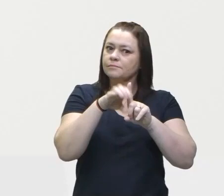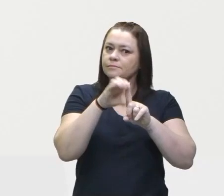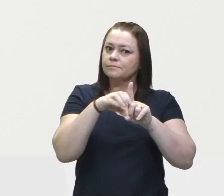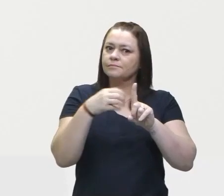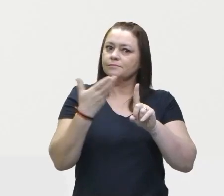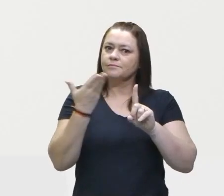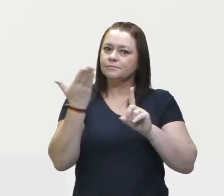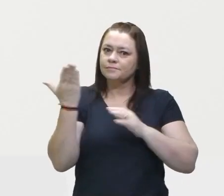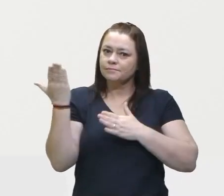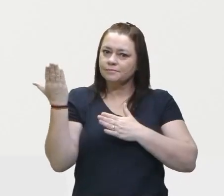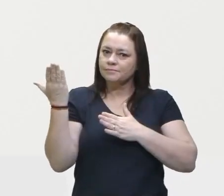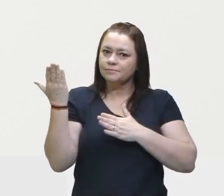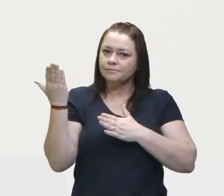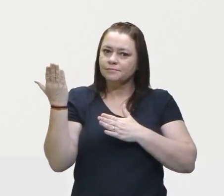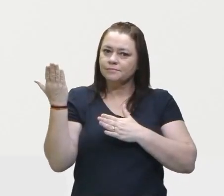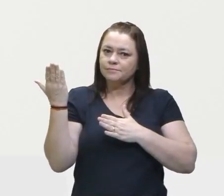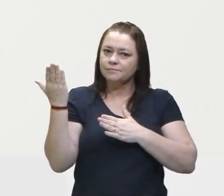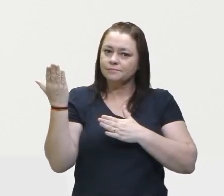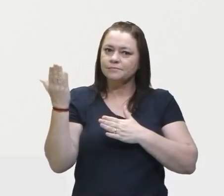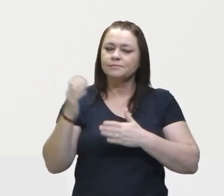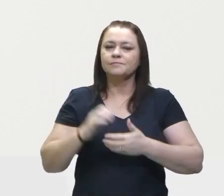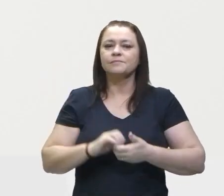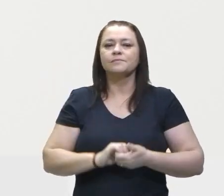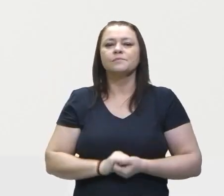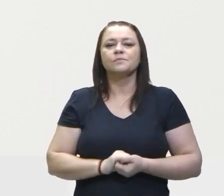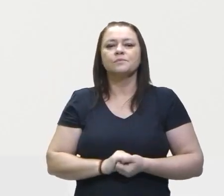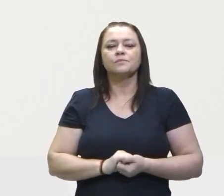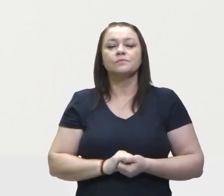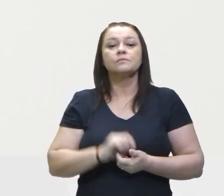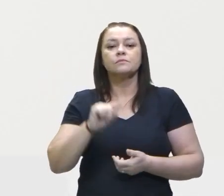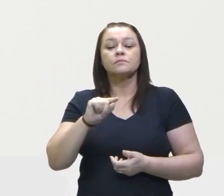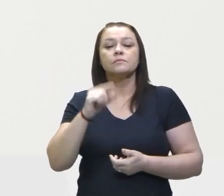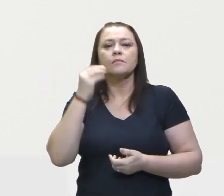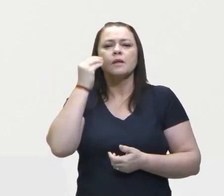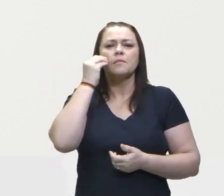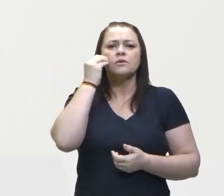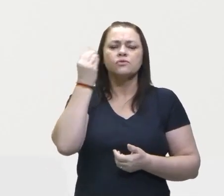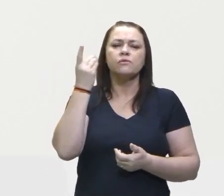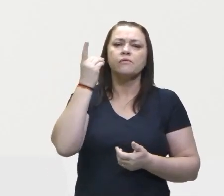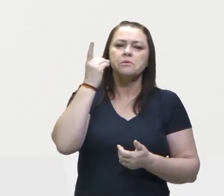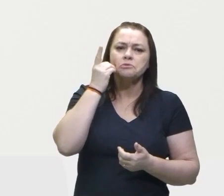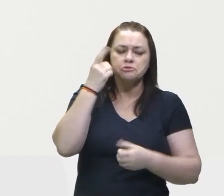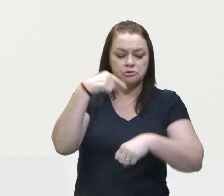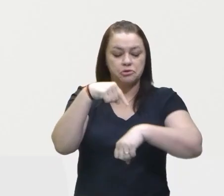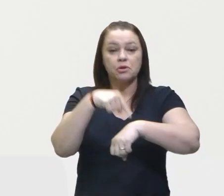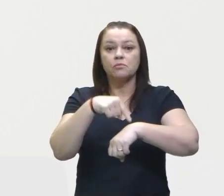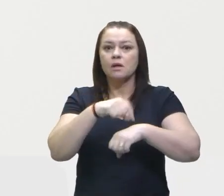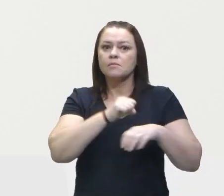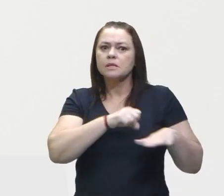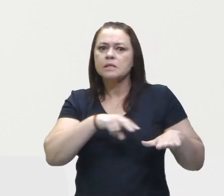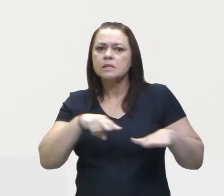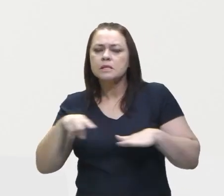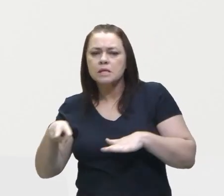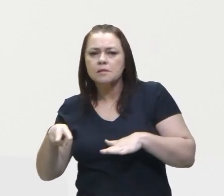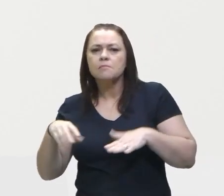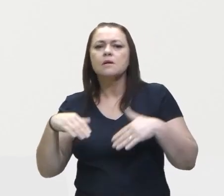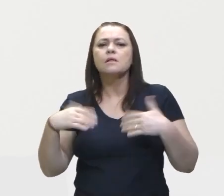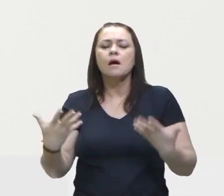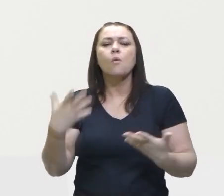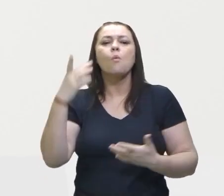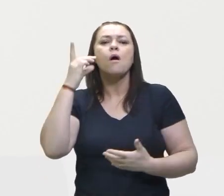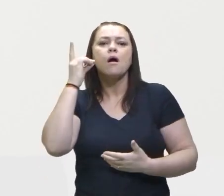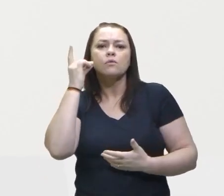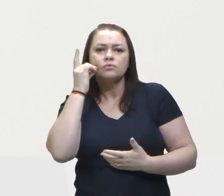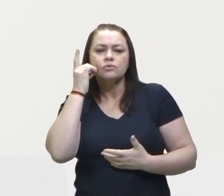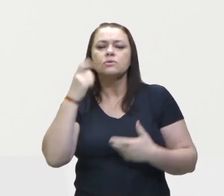né? O calendário, né? Para a gente situar no tempo, na semana, no dia,